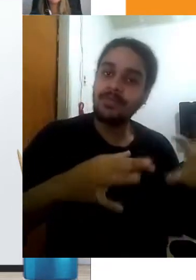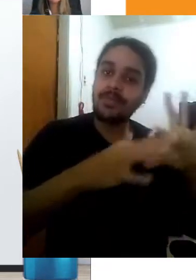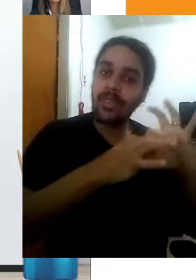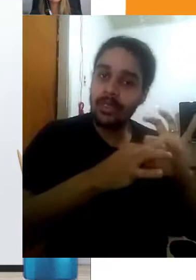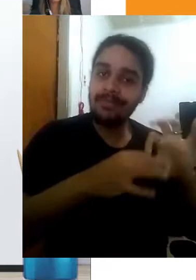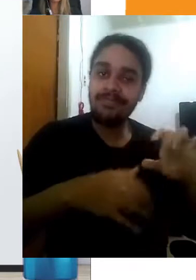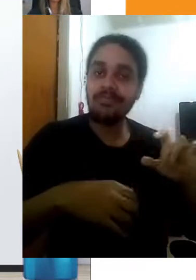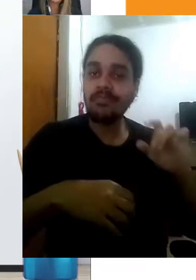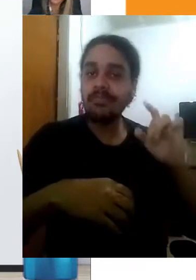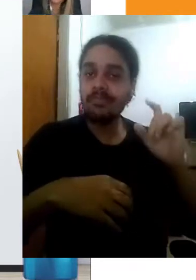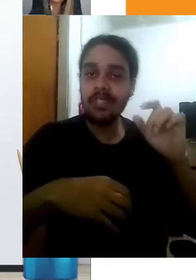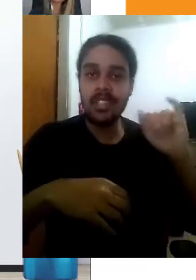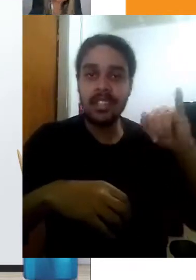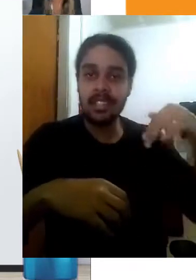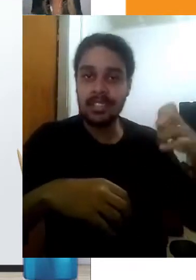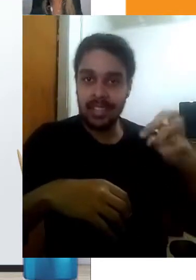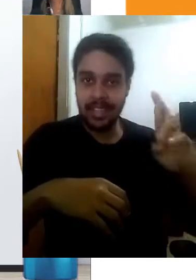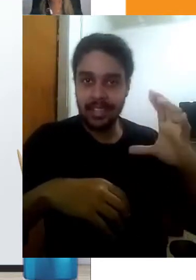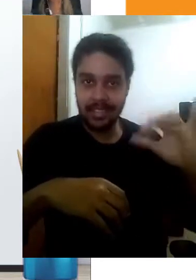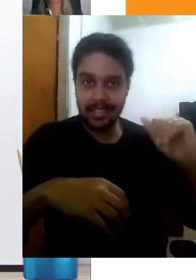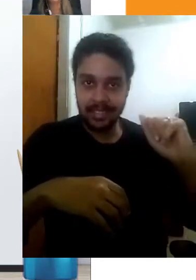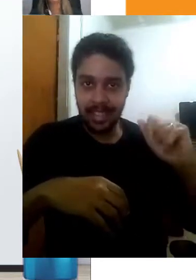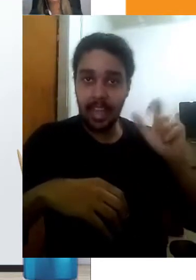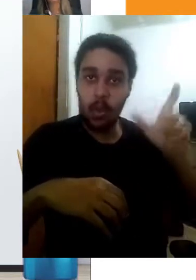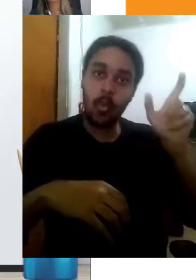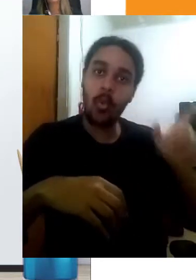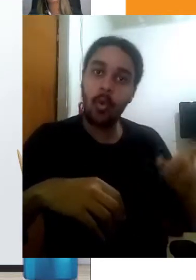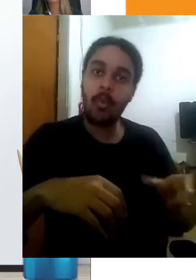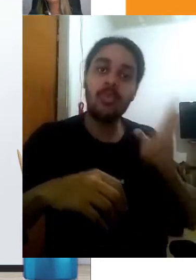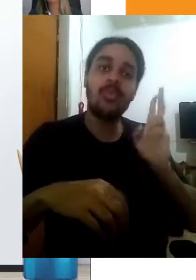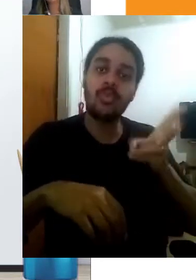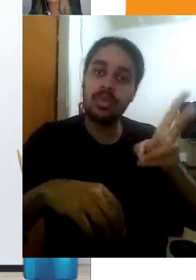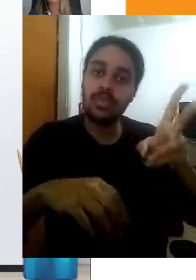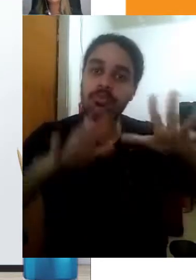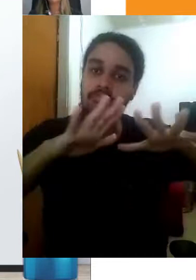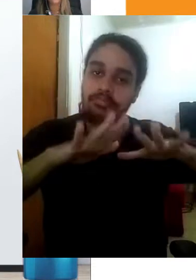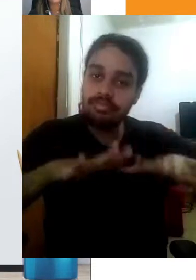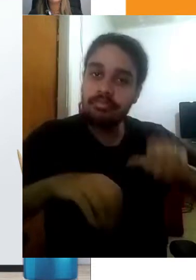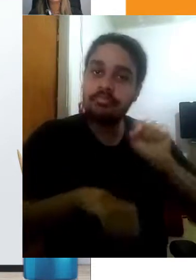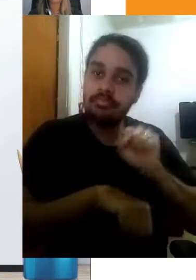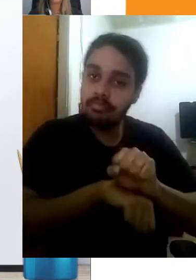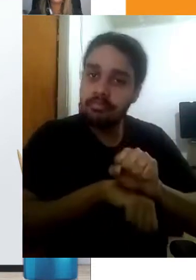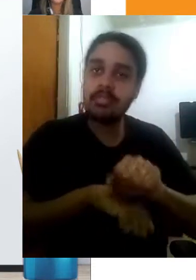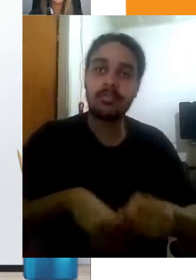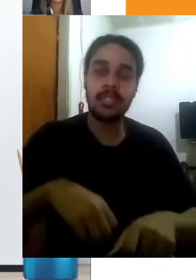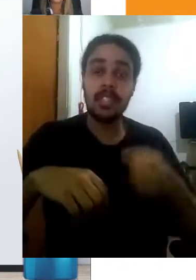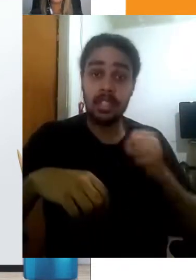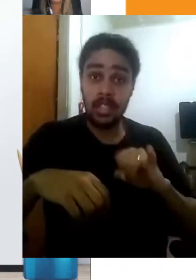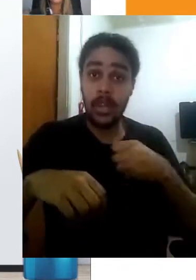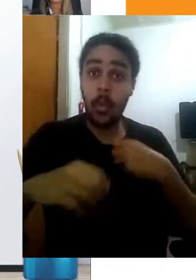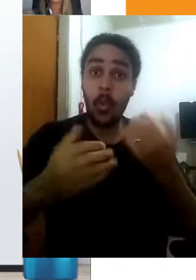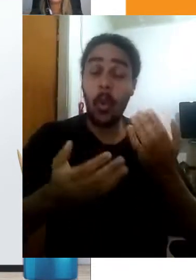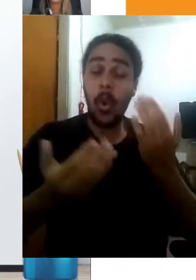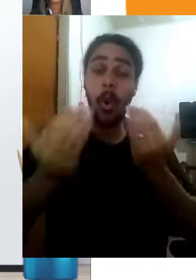que inércia é a tendência dos corpos a permanecerem em repouso ou em movimento retilíneo uniforme. Se eu comparar